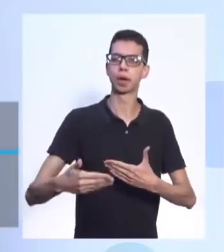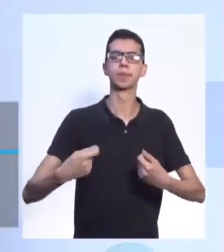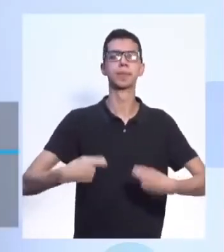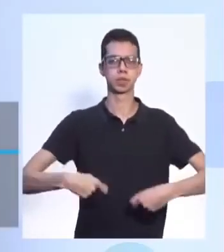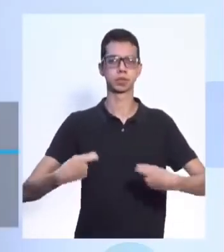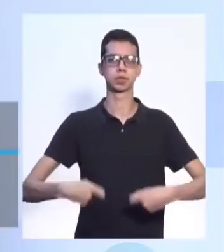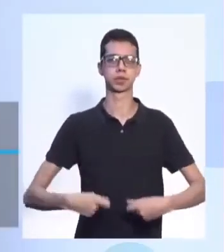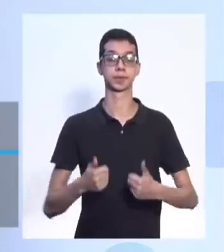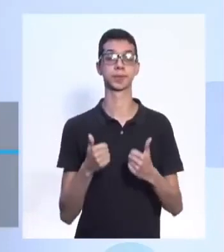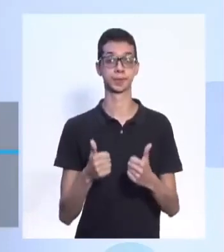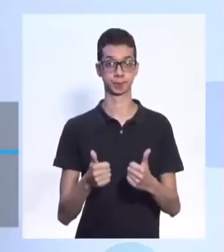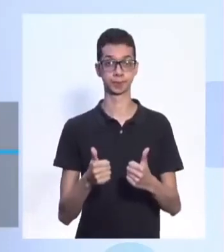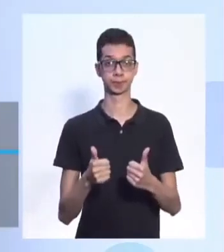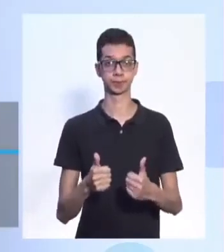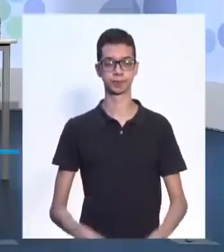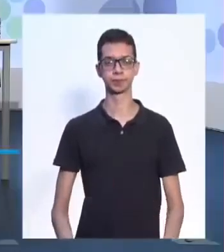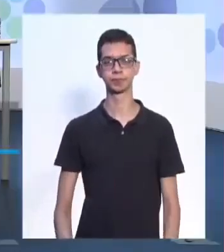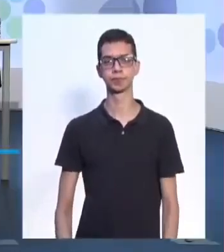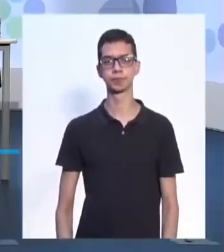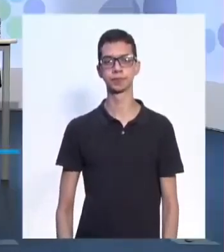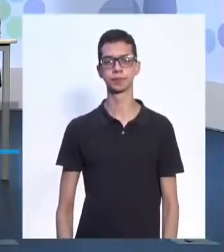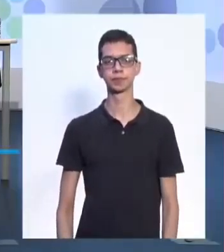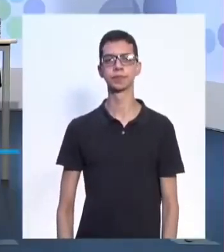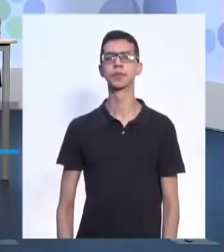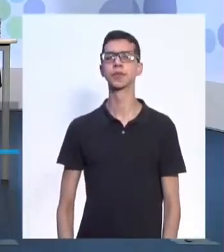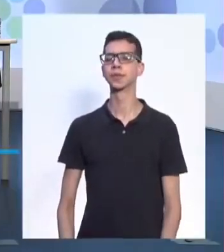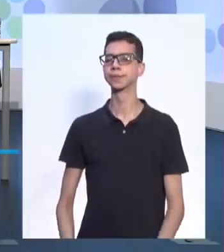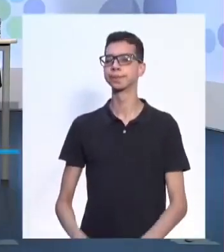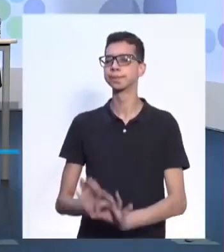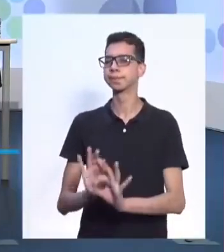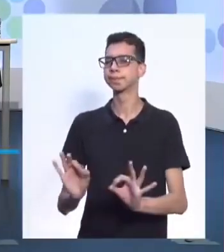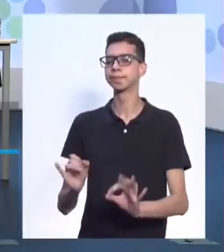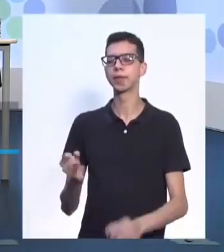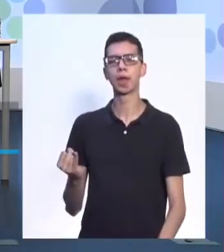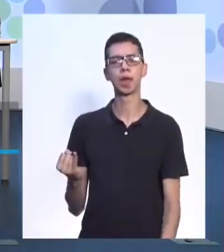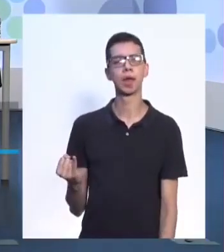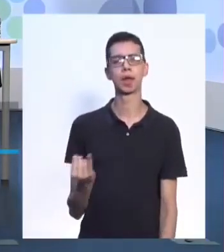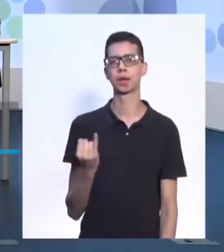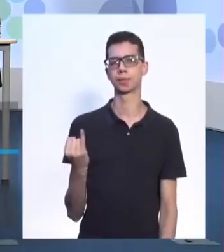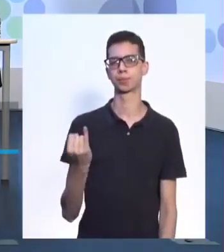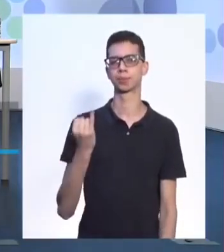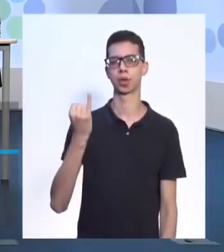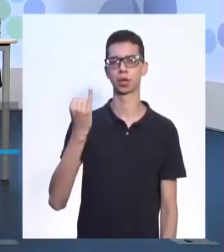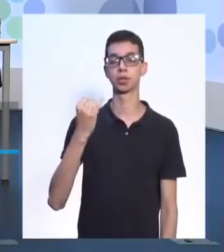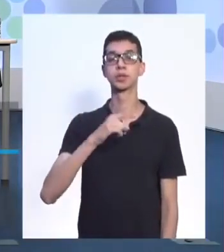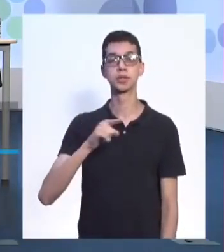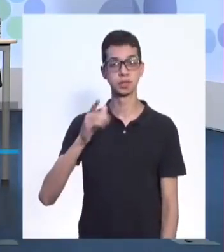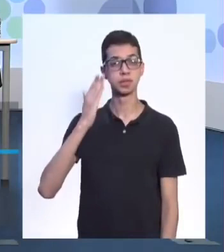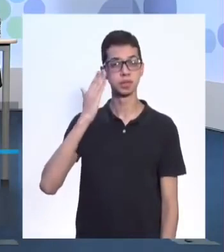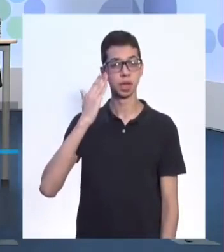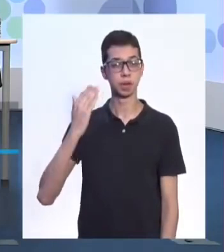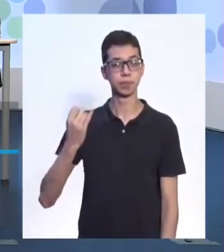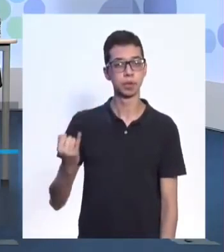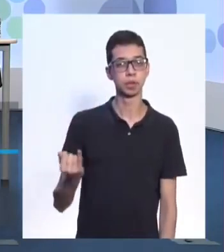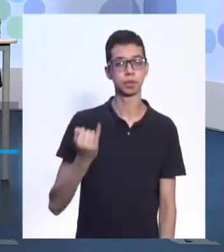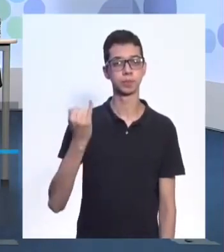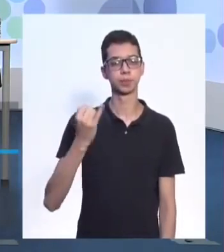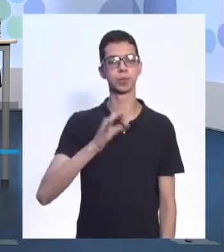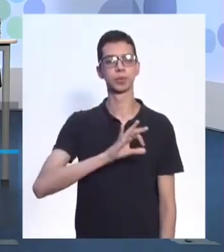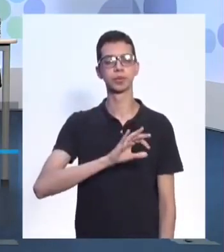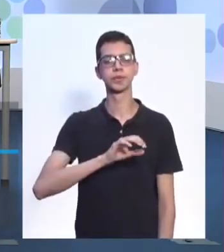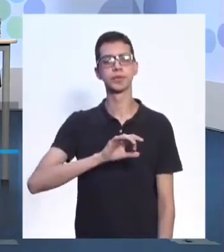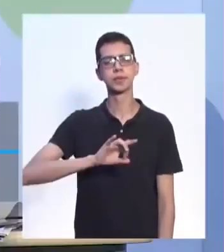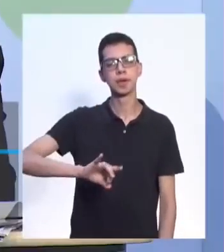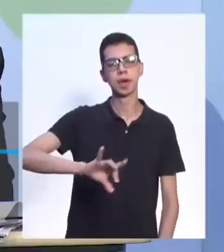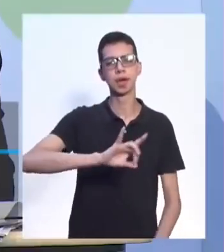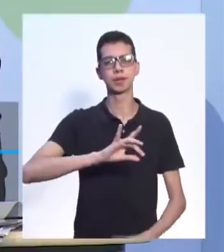movimento, tá? É extremamente importante, né? E é importante a participação de vocês e a colaboração de vocês,